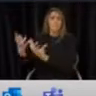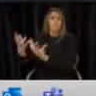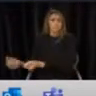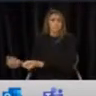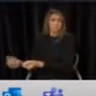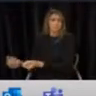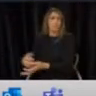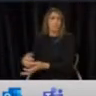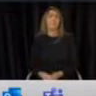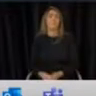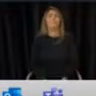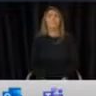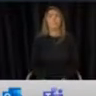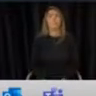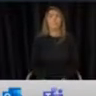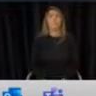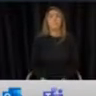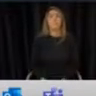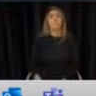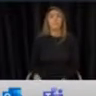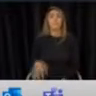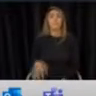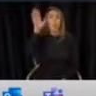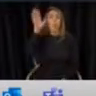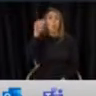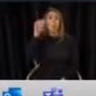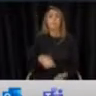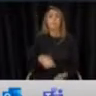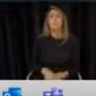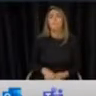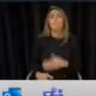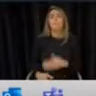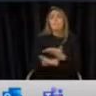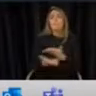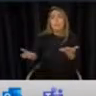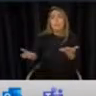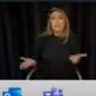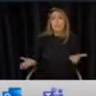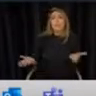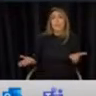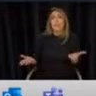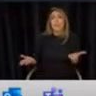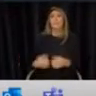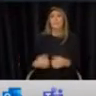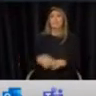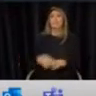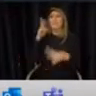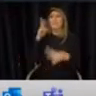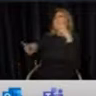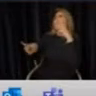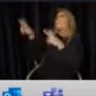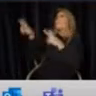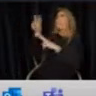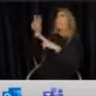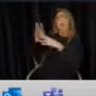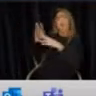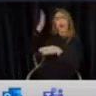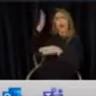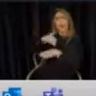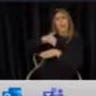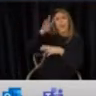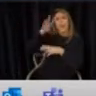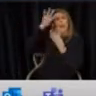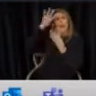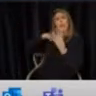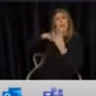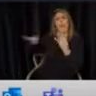Aqui eu coloquei a título de curiosidade para vocês, porque é muito comum vocês verem aí na mídia as equipes de coração